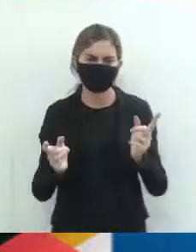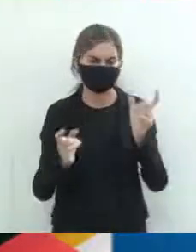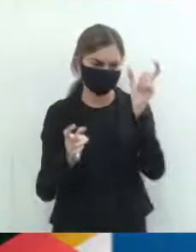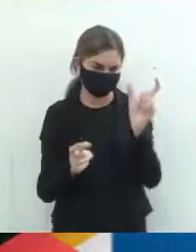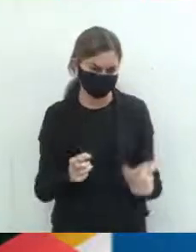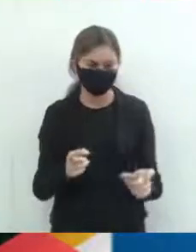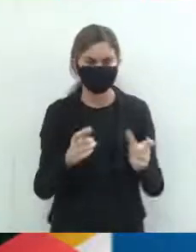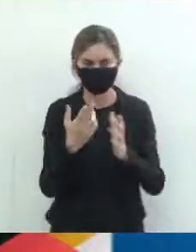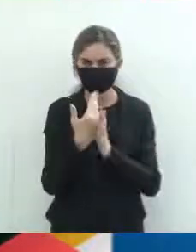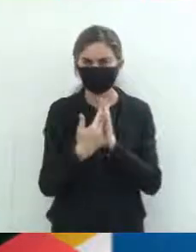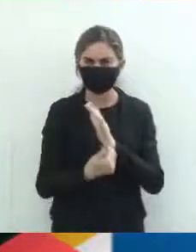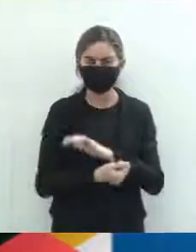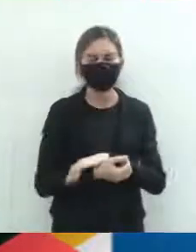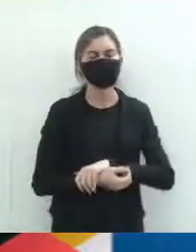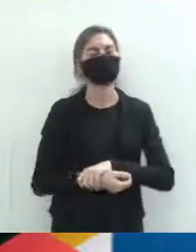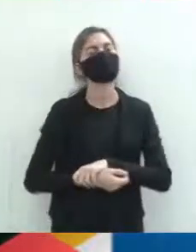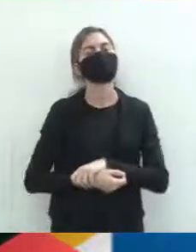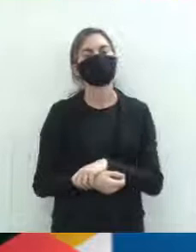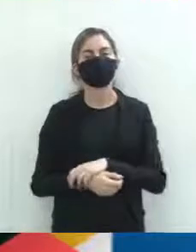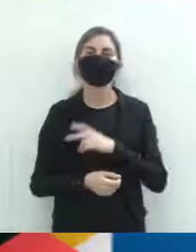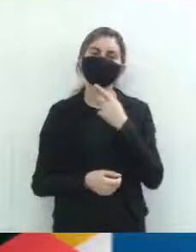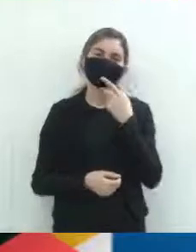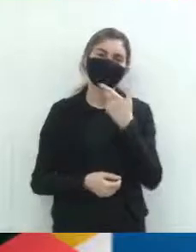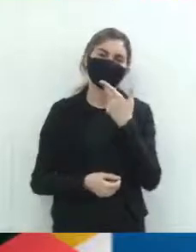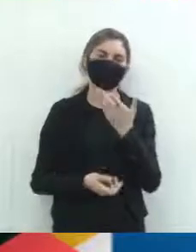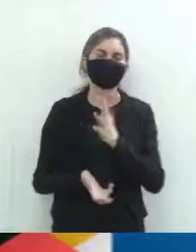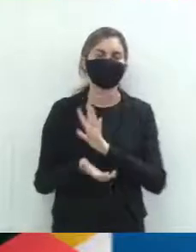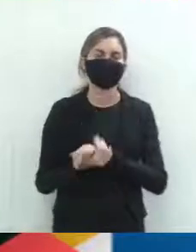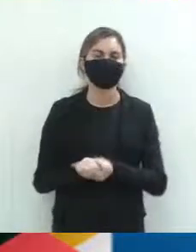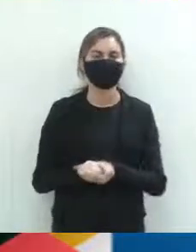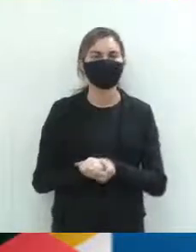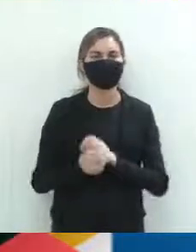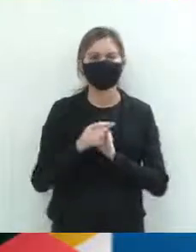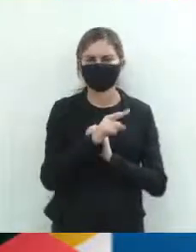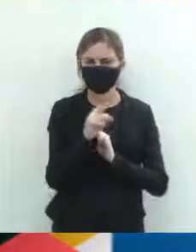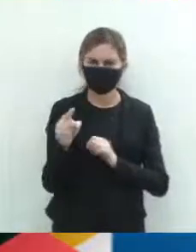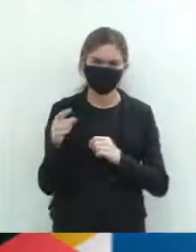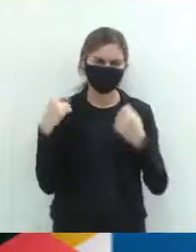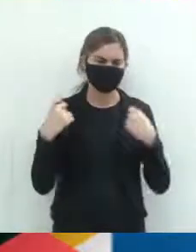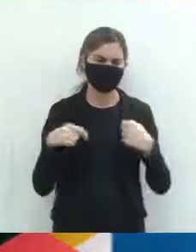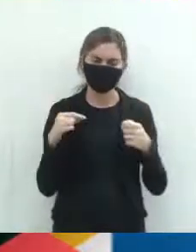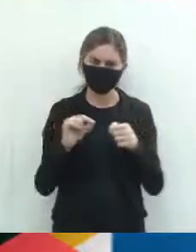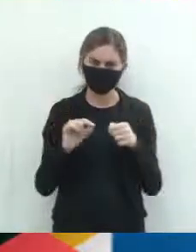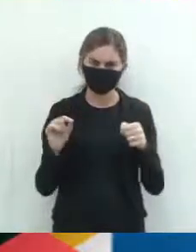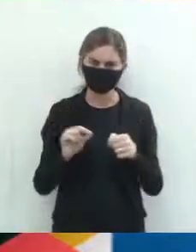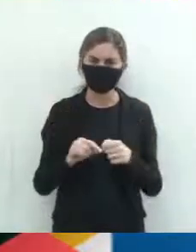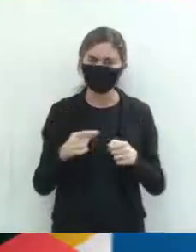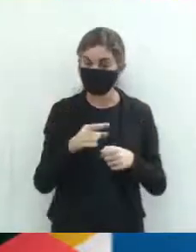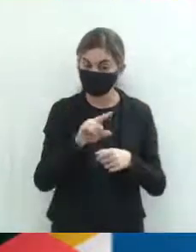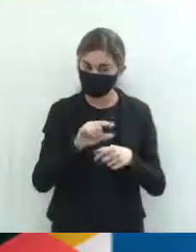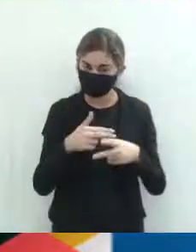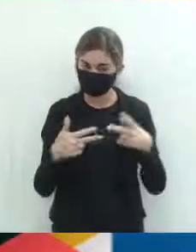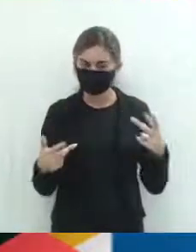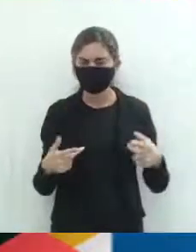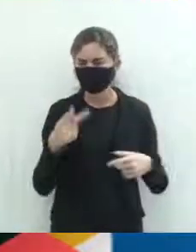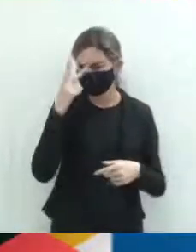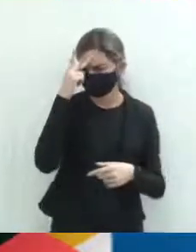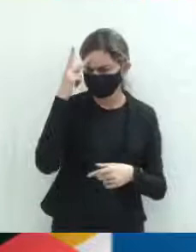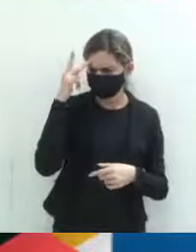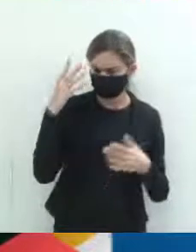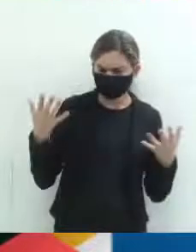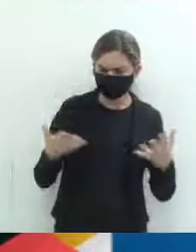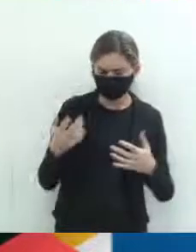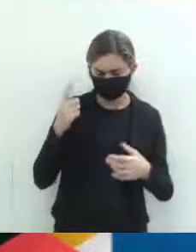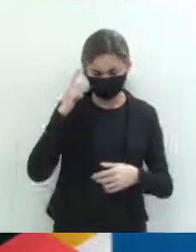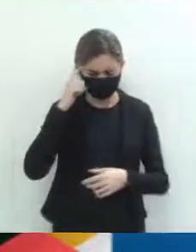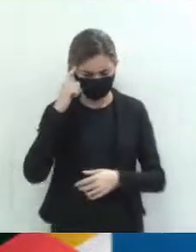personagem lá do desenho, uma pessoa, e disse assim: olha, você precisa fazer tal coisa. E a pessoa agora ficou